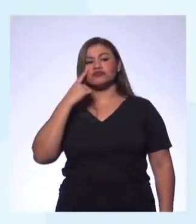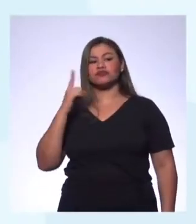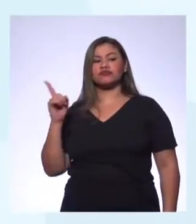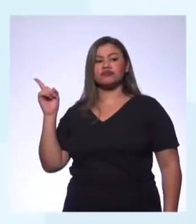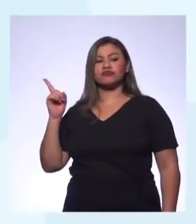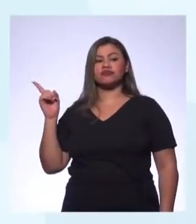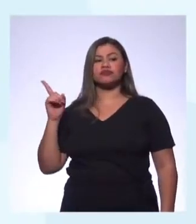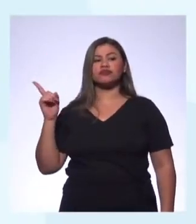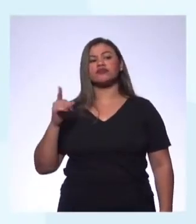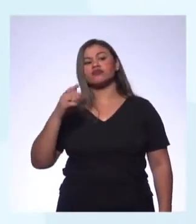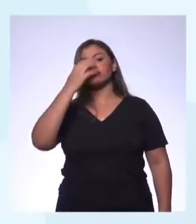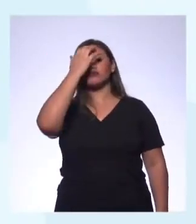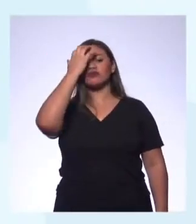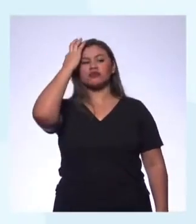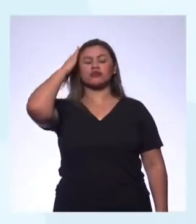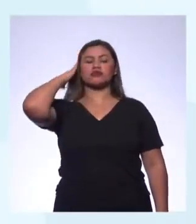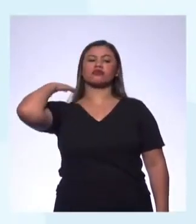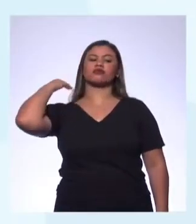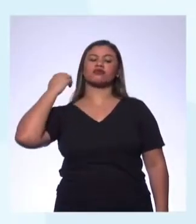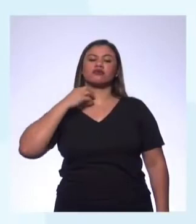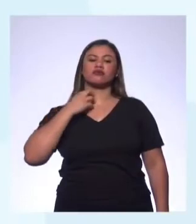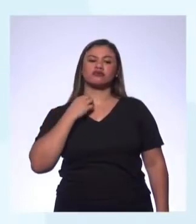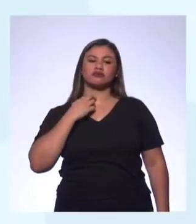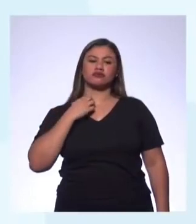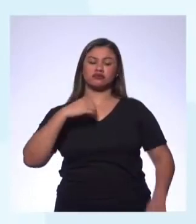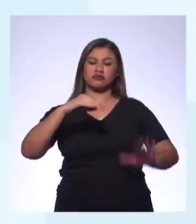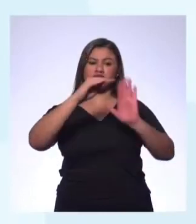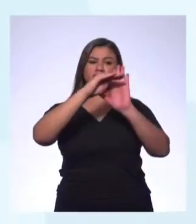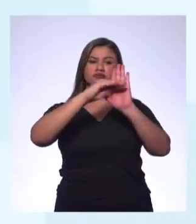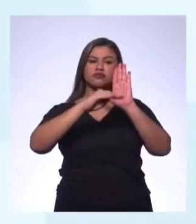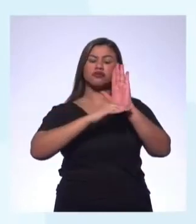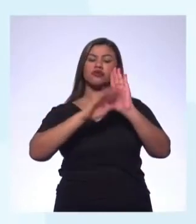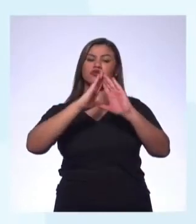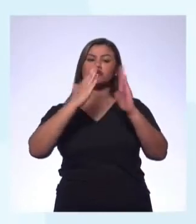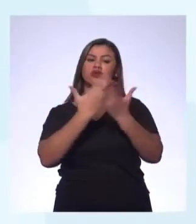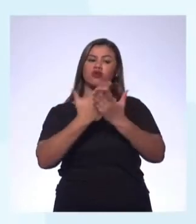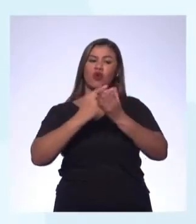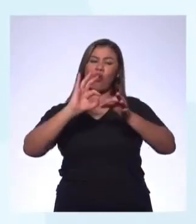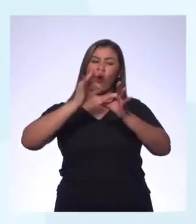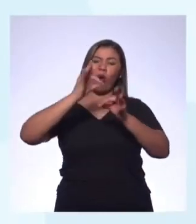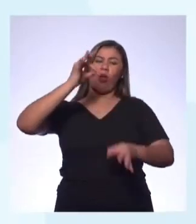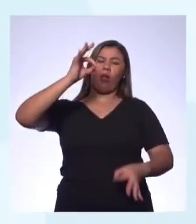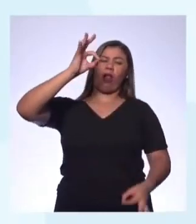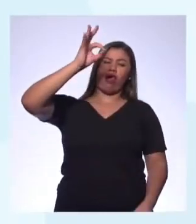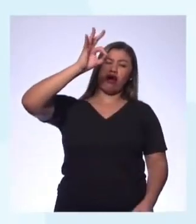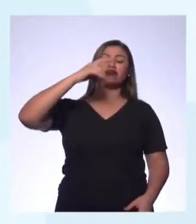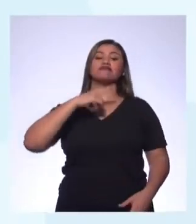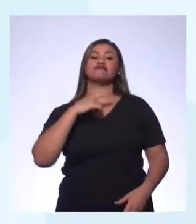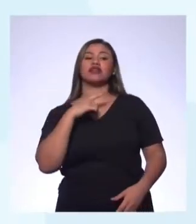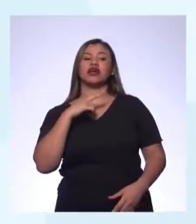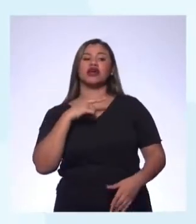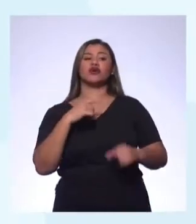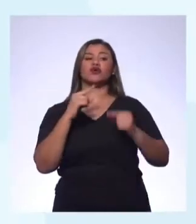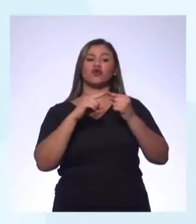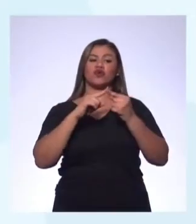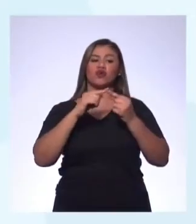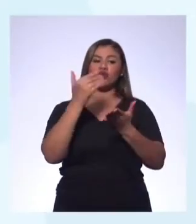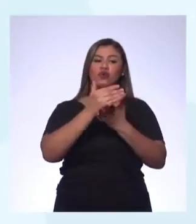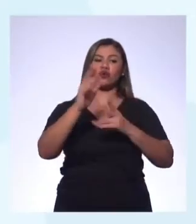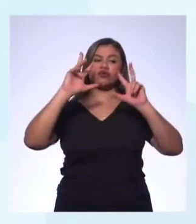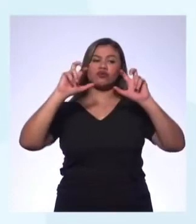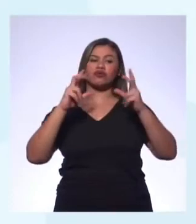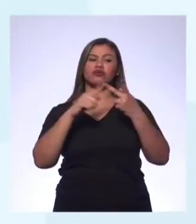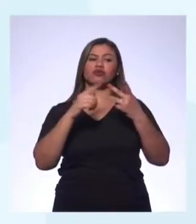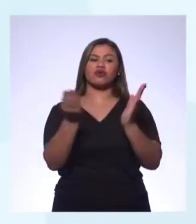aí, subentendido regular, né? O regimento escolar é extenso e tem a seguinte estrutura composicional: introdução,